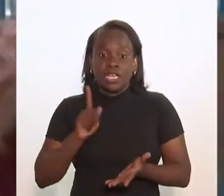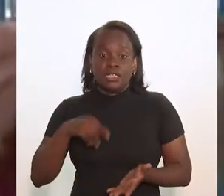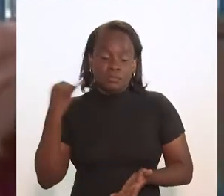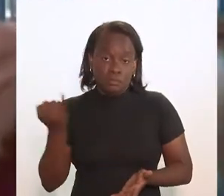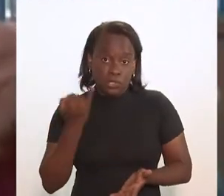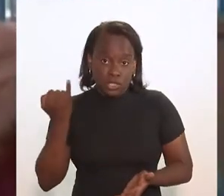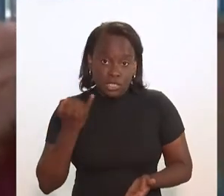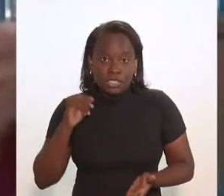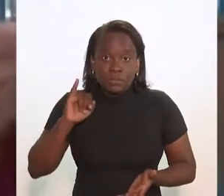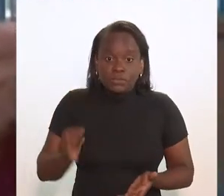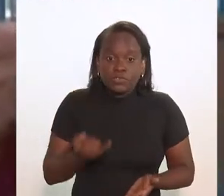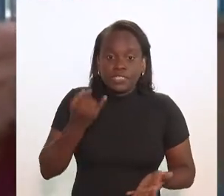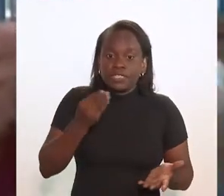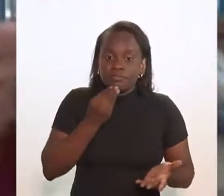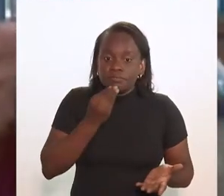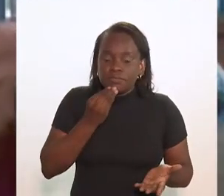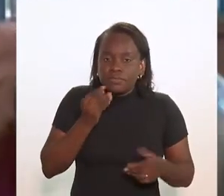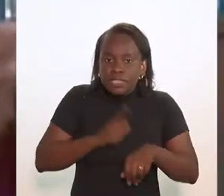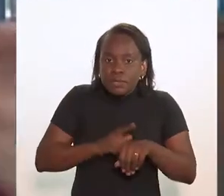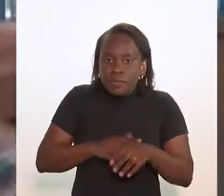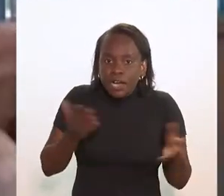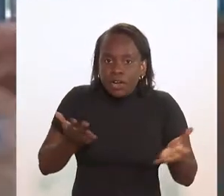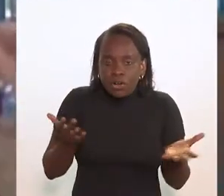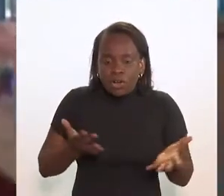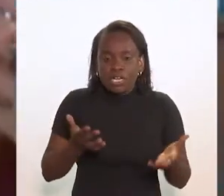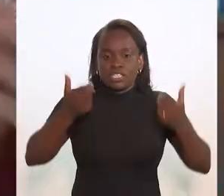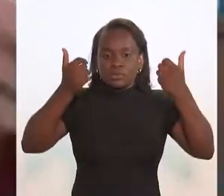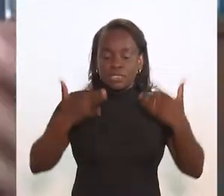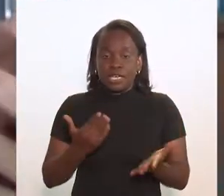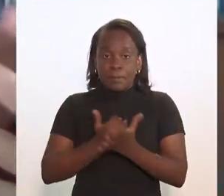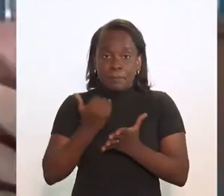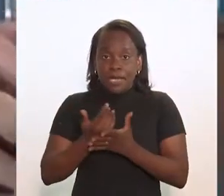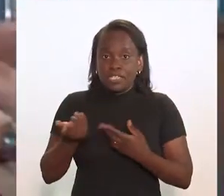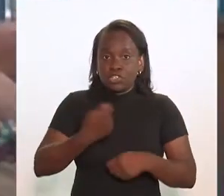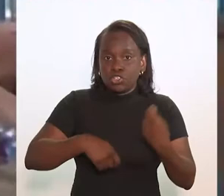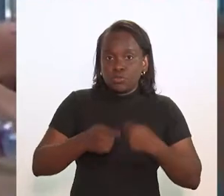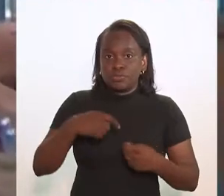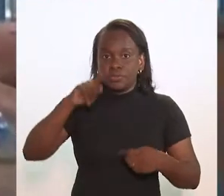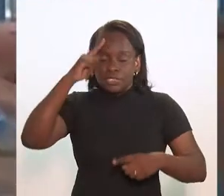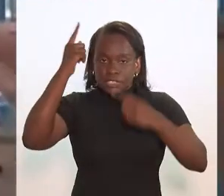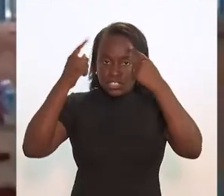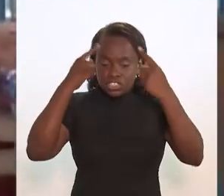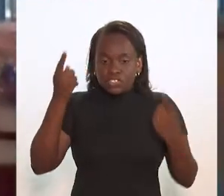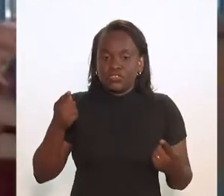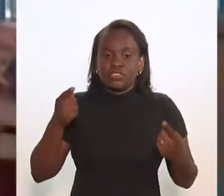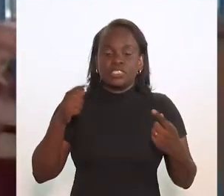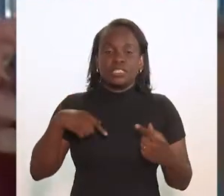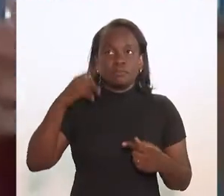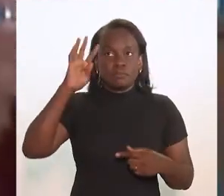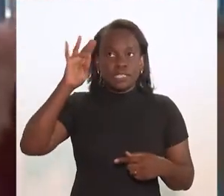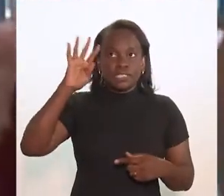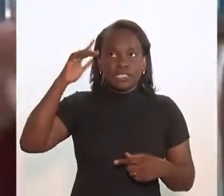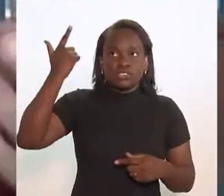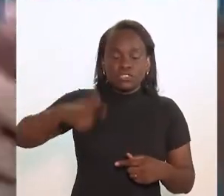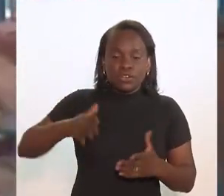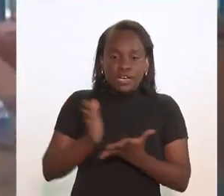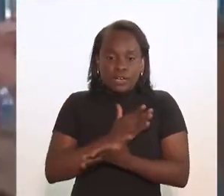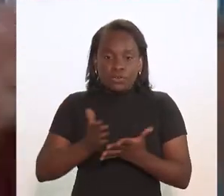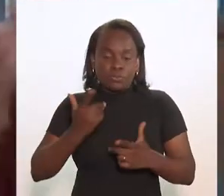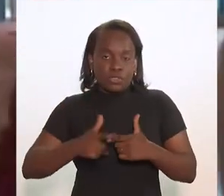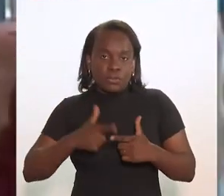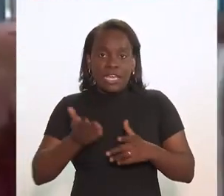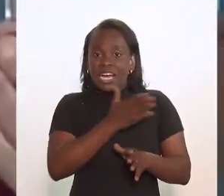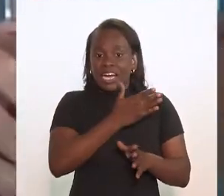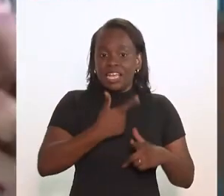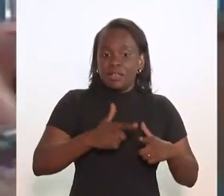seria importante aproveitar esse momento para se falar mais da economia criativa, para se tentar repensar alguns